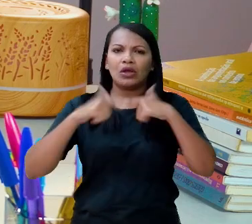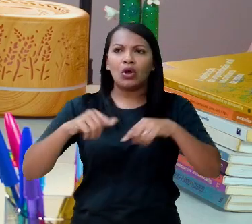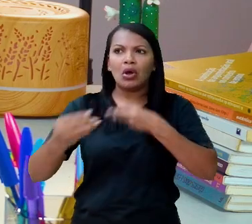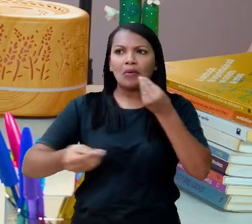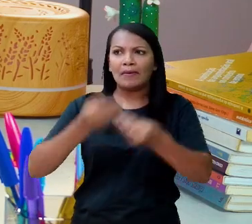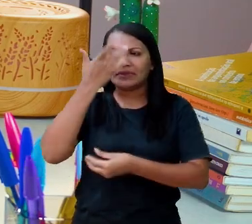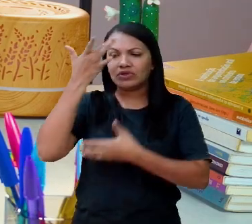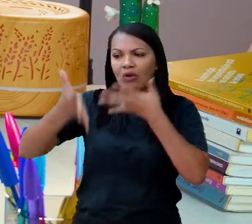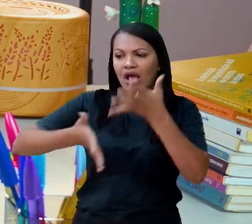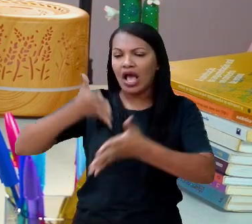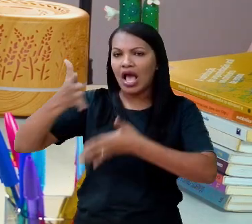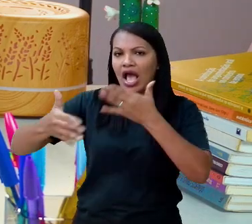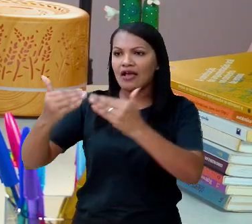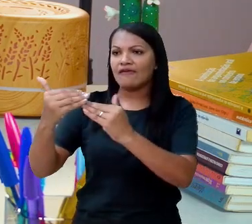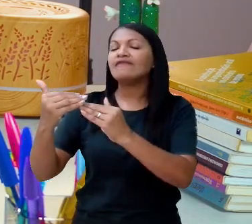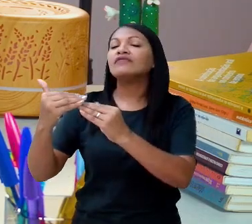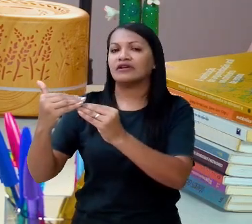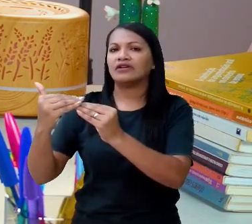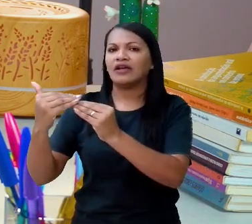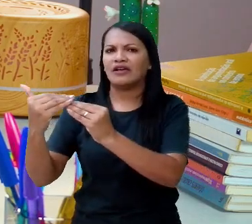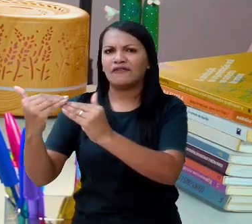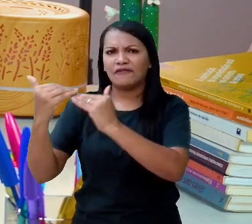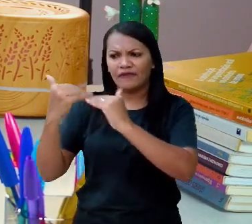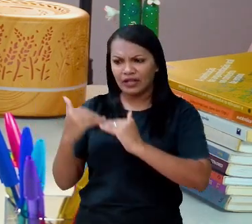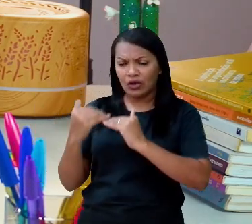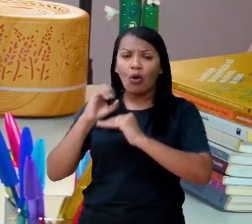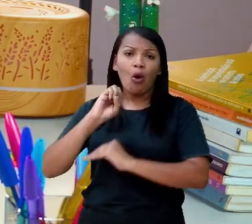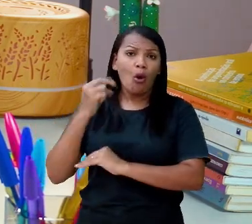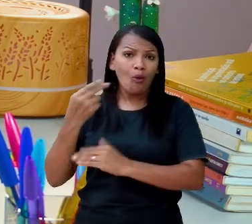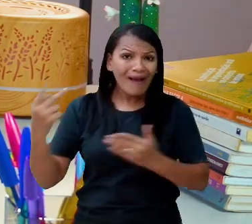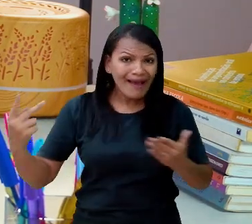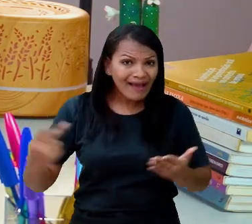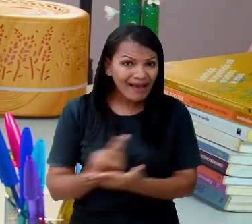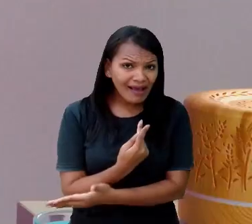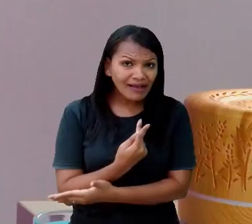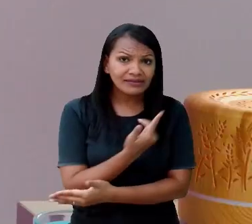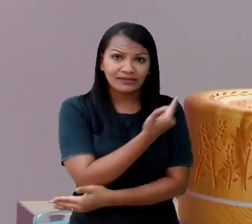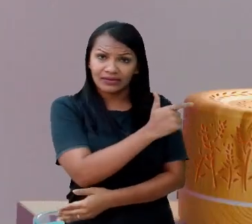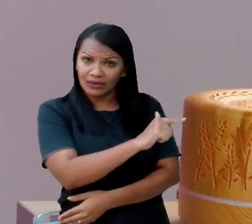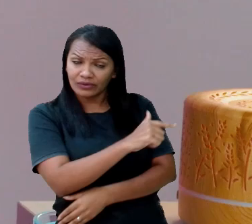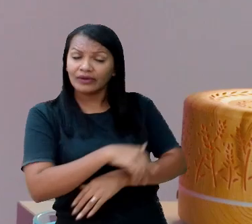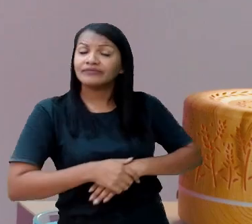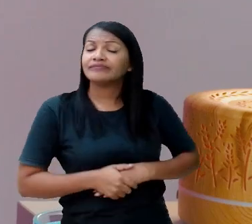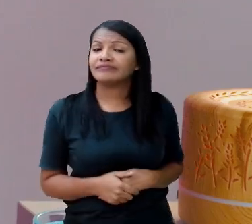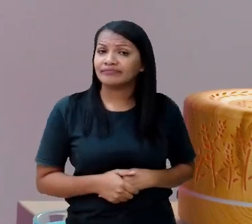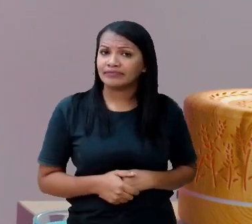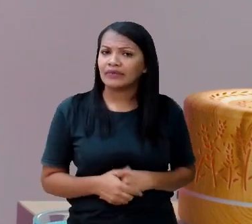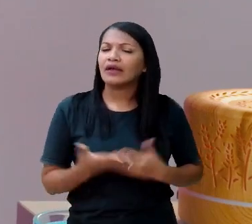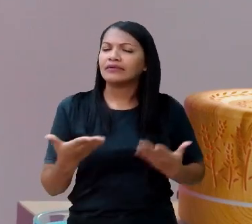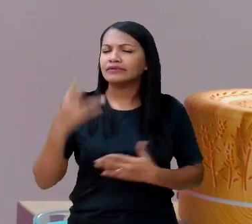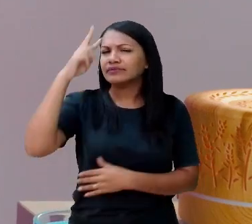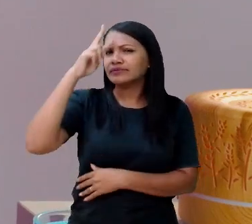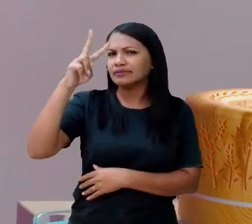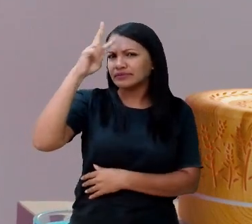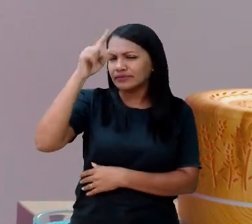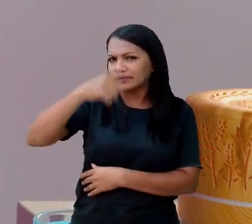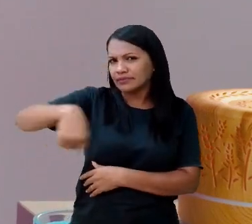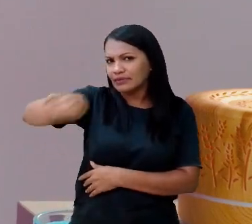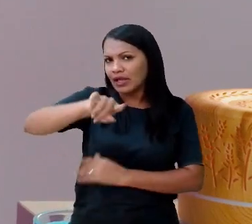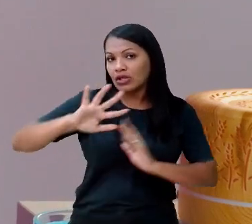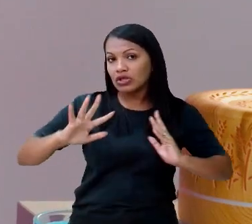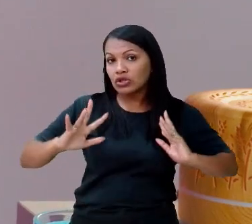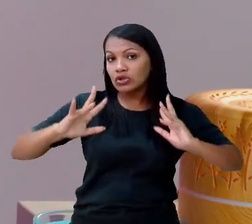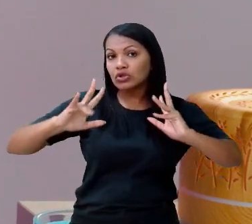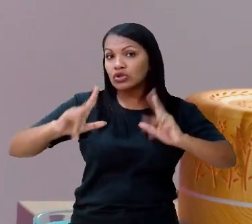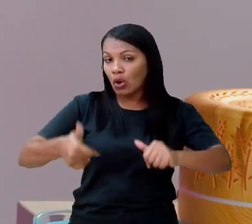considerada inferior ou menos correta do que outra. Pessoal, vale lembrar que todas as